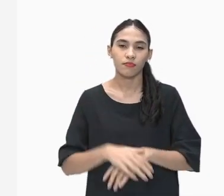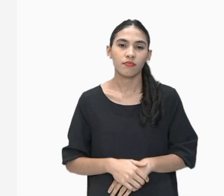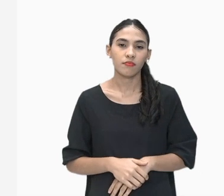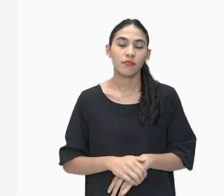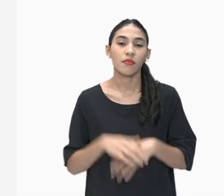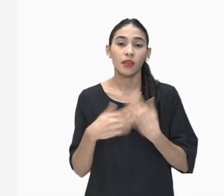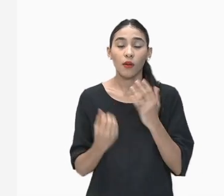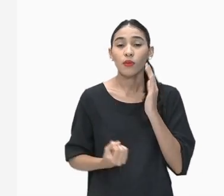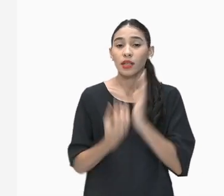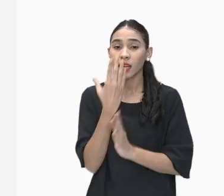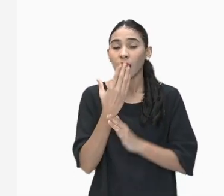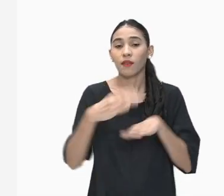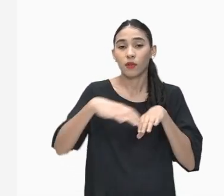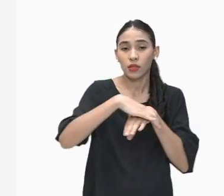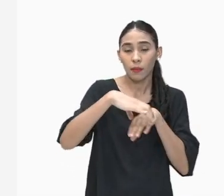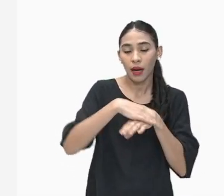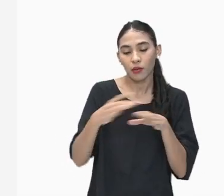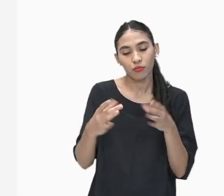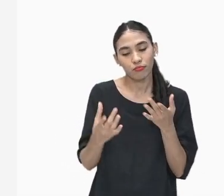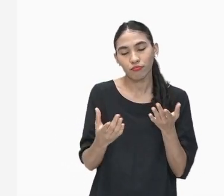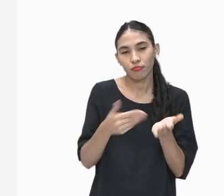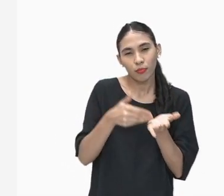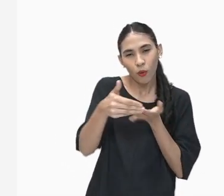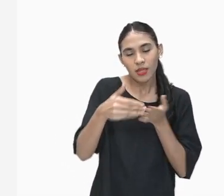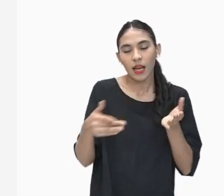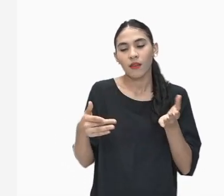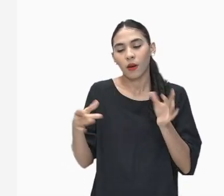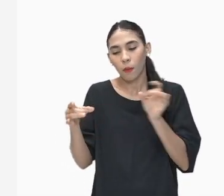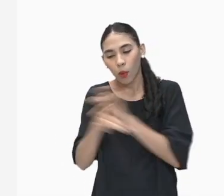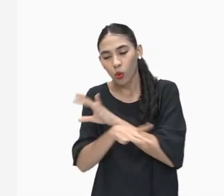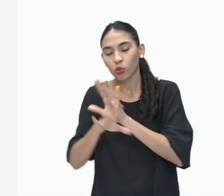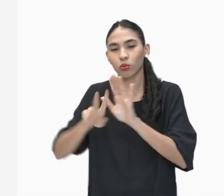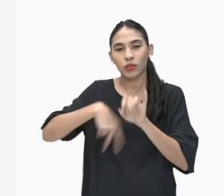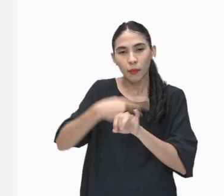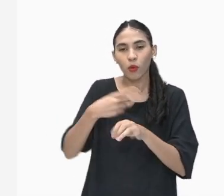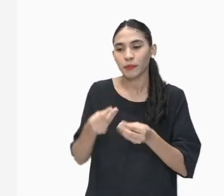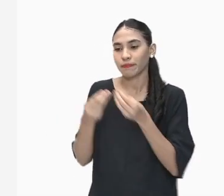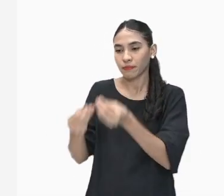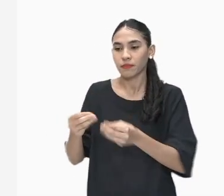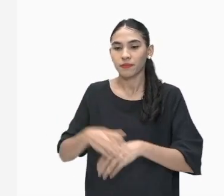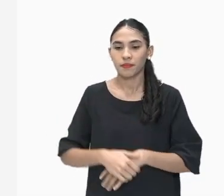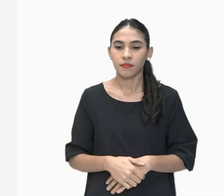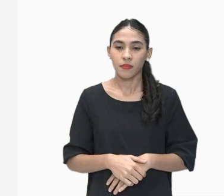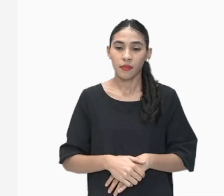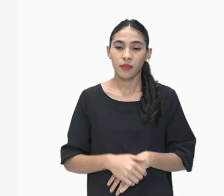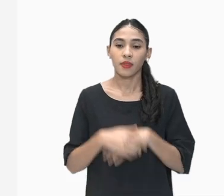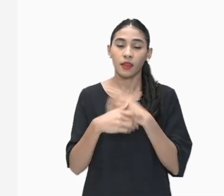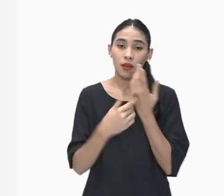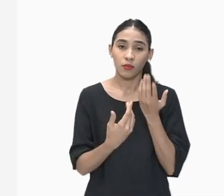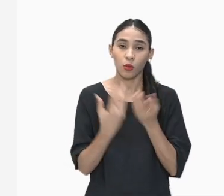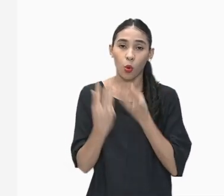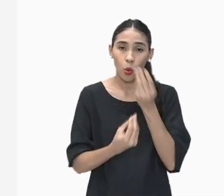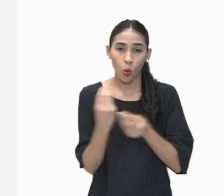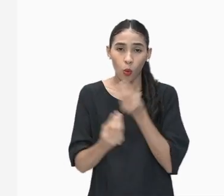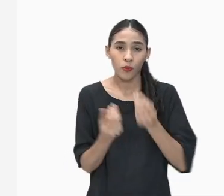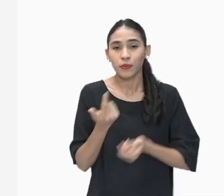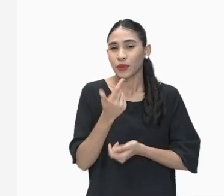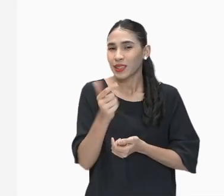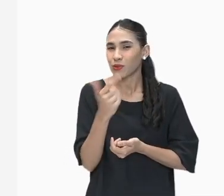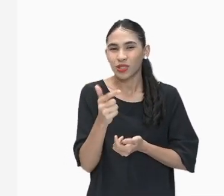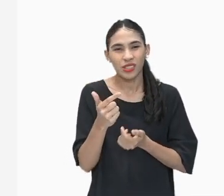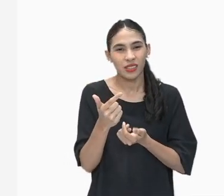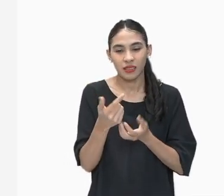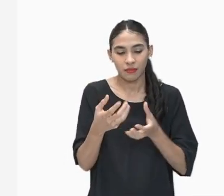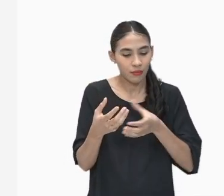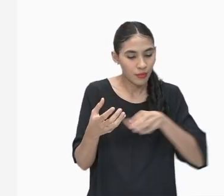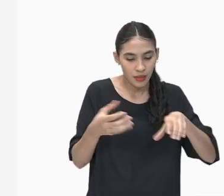então fazia o produto e lhe entregava. No modo artesanal de se produzir, não existia separação